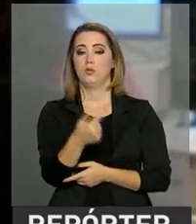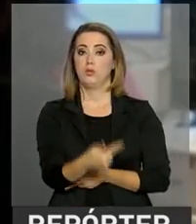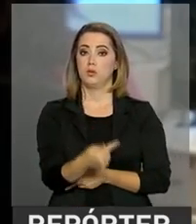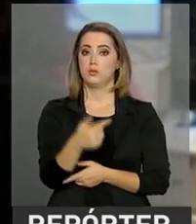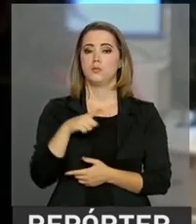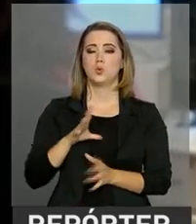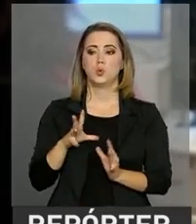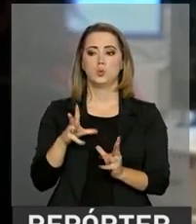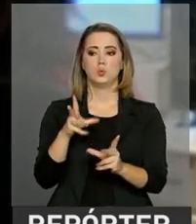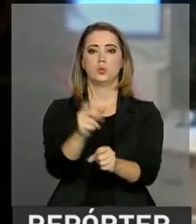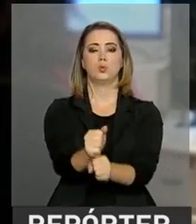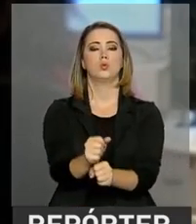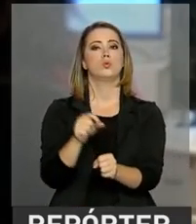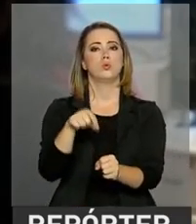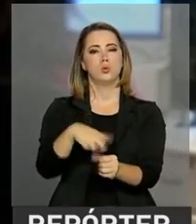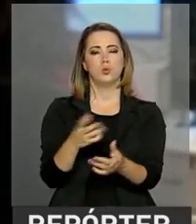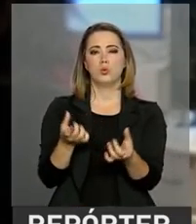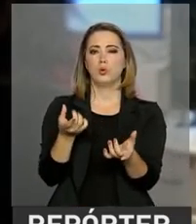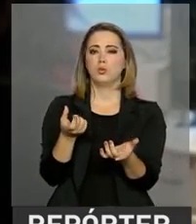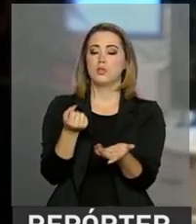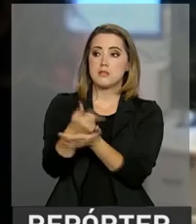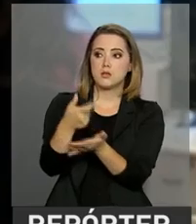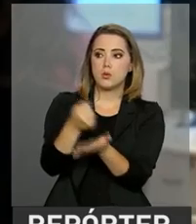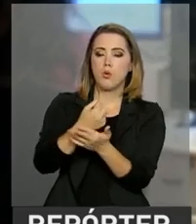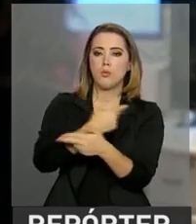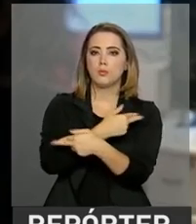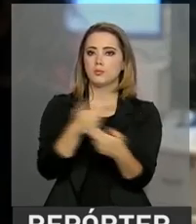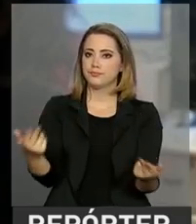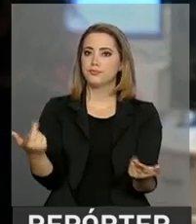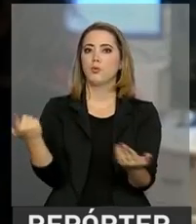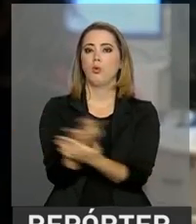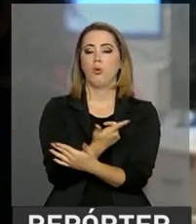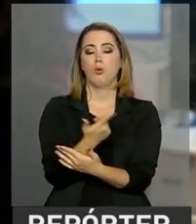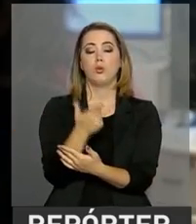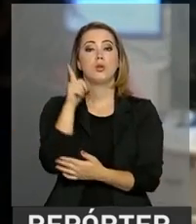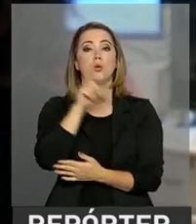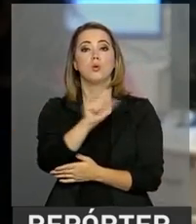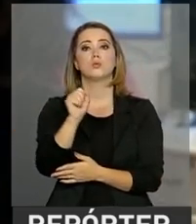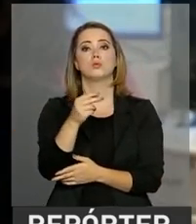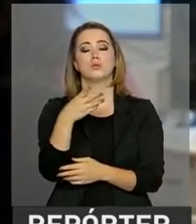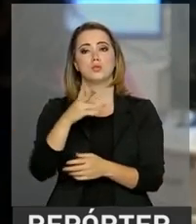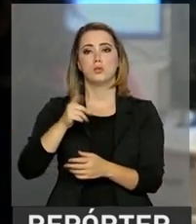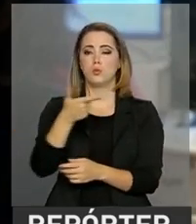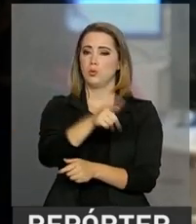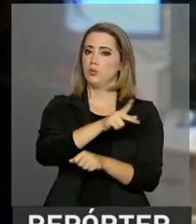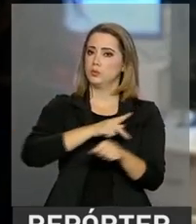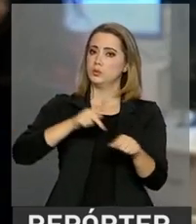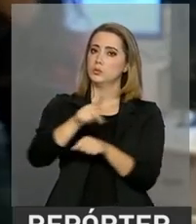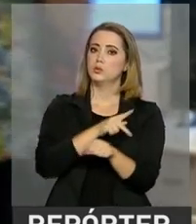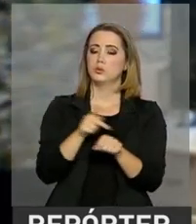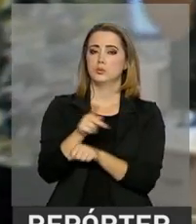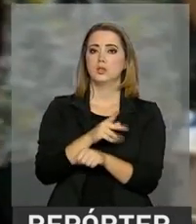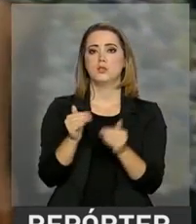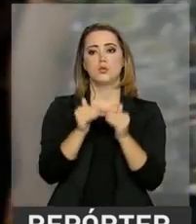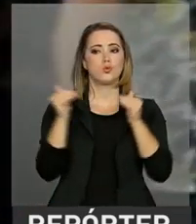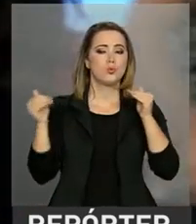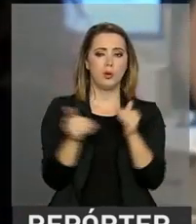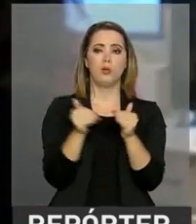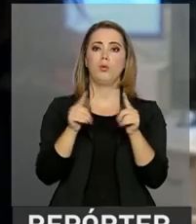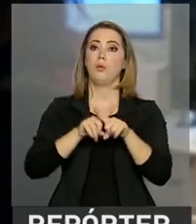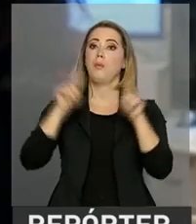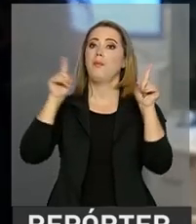os gastos dos brasileiros no exterior que caíram 16 e meio por cento no ano passado por outro lado as despesas